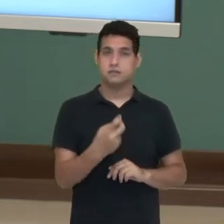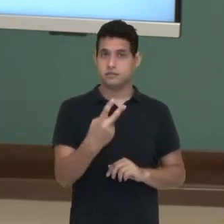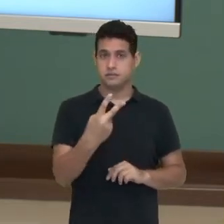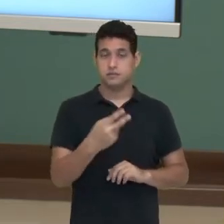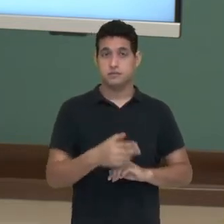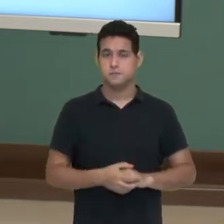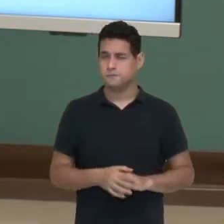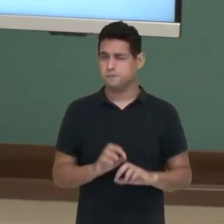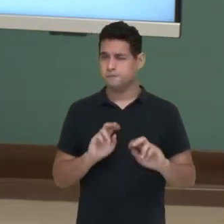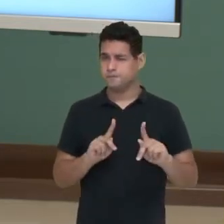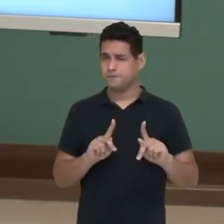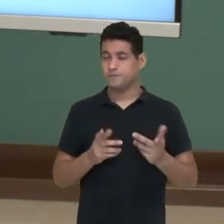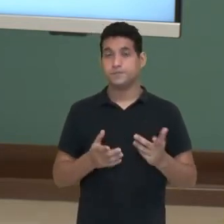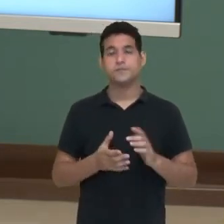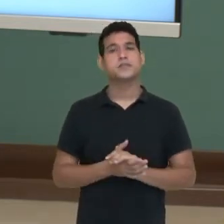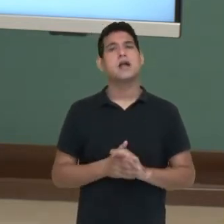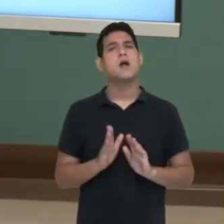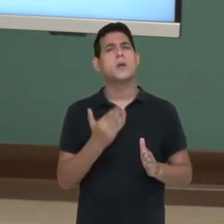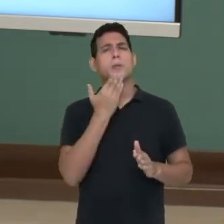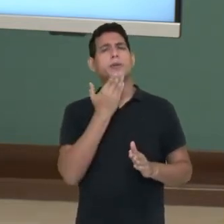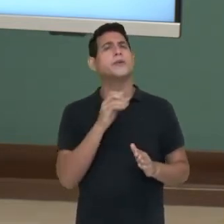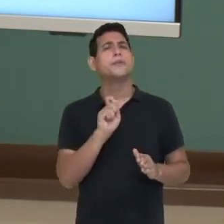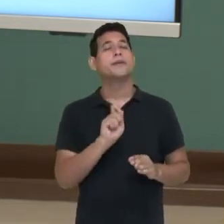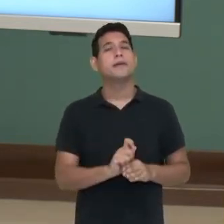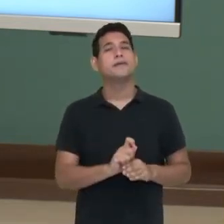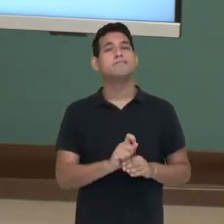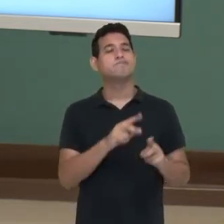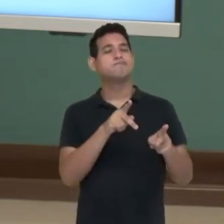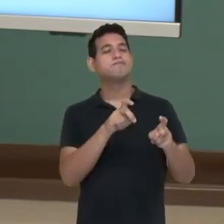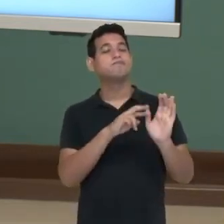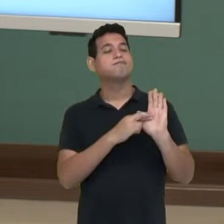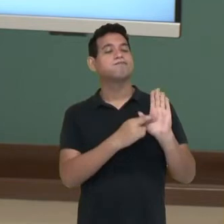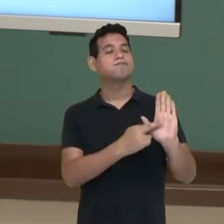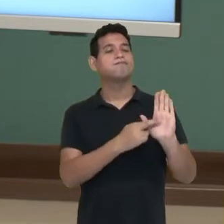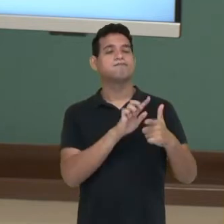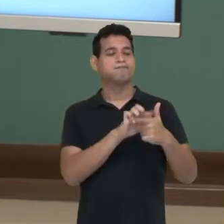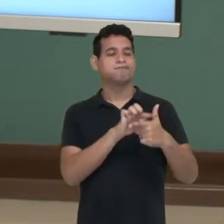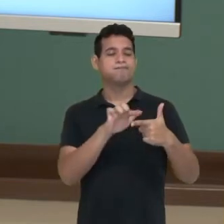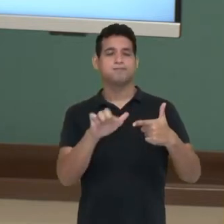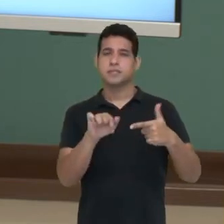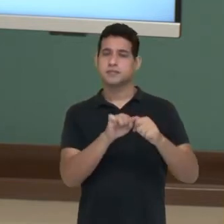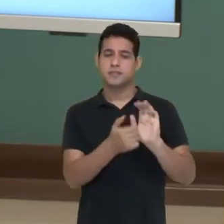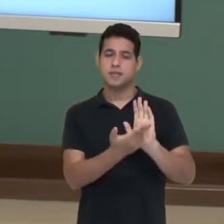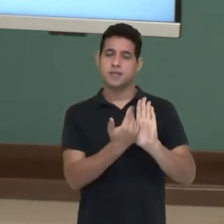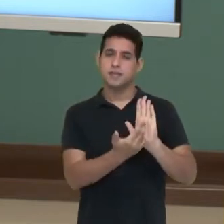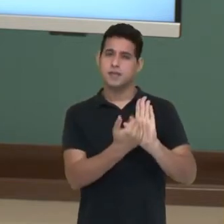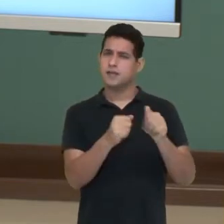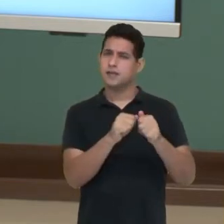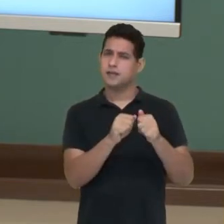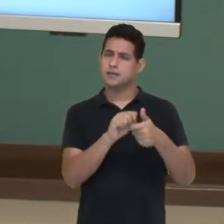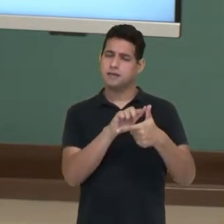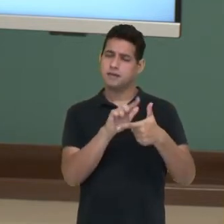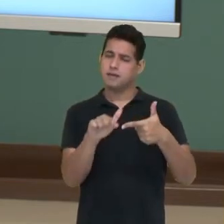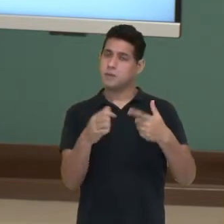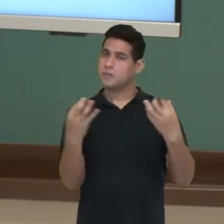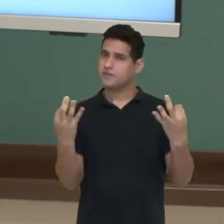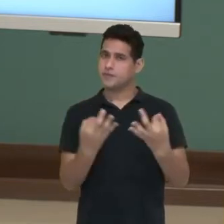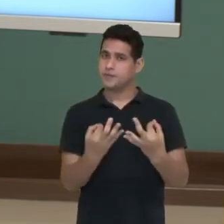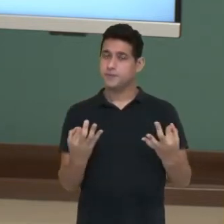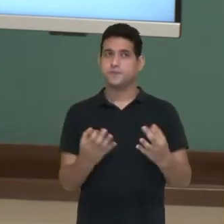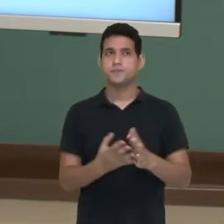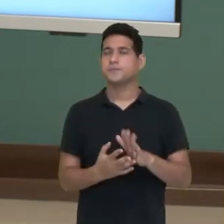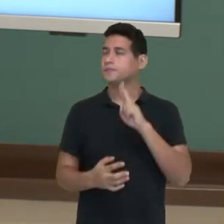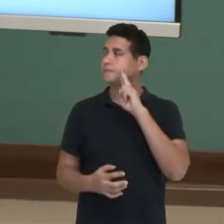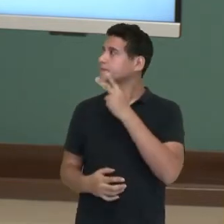2, ok? Aí eu pedi também para ver a representação gráfica, fazer o desenho, fazer o gráfico, tá bom? Então,